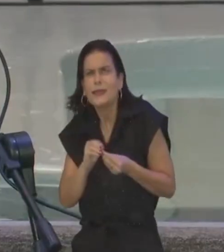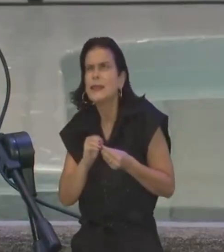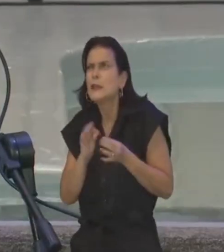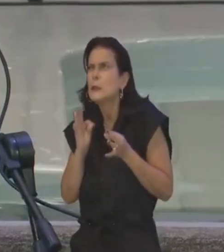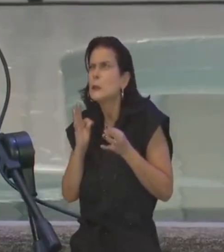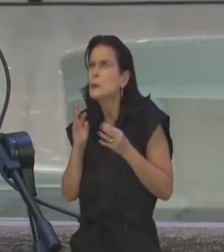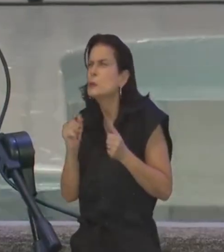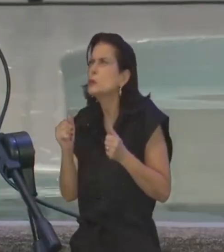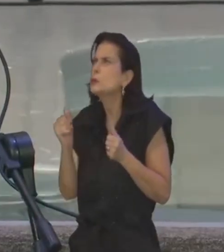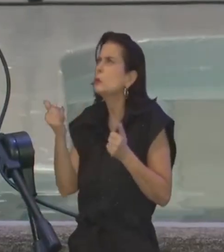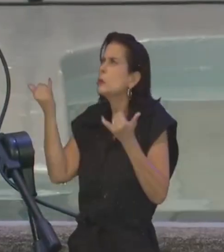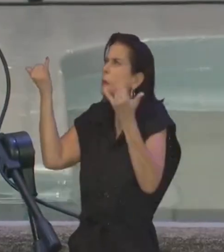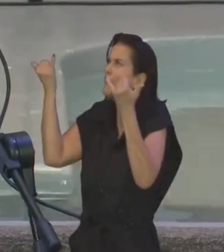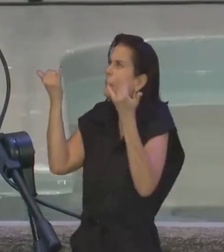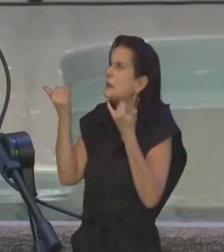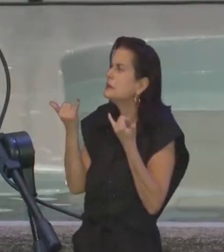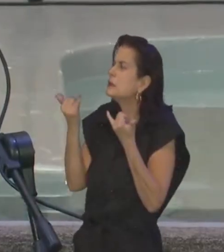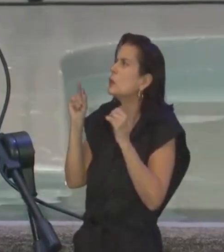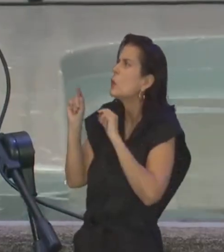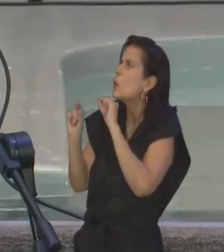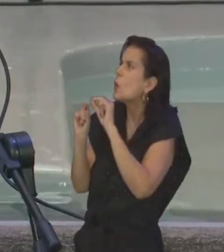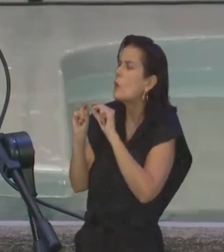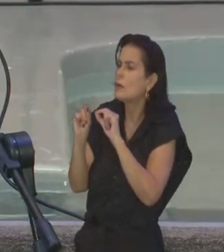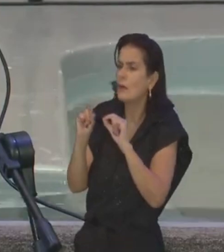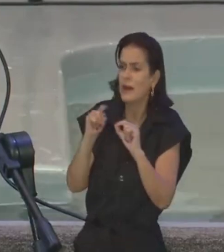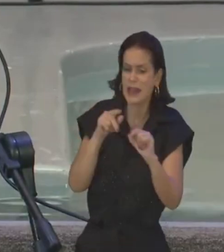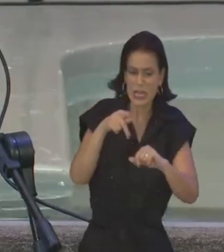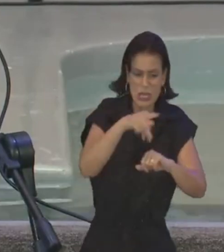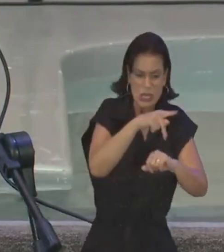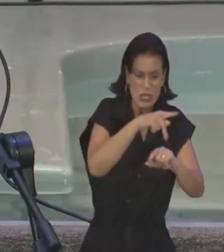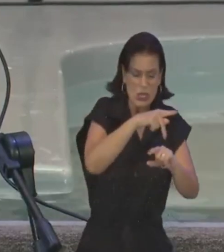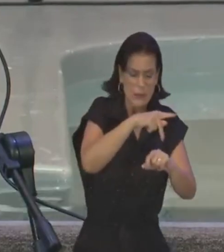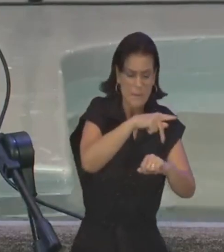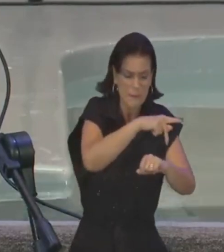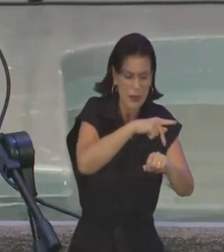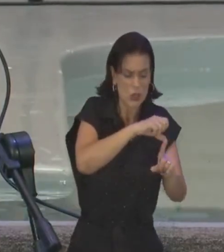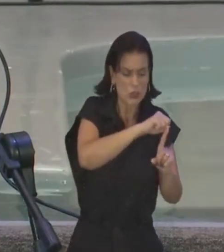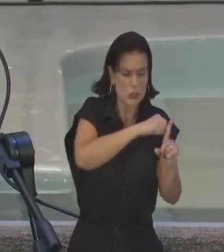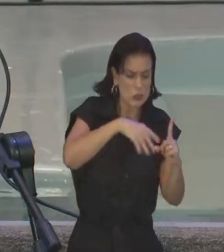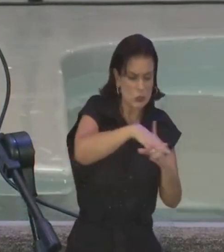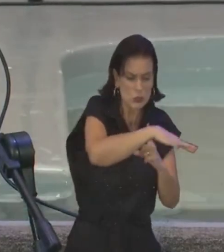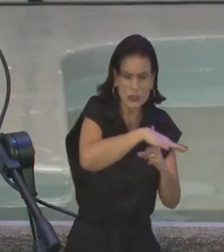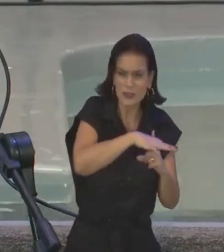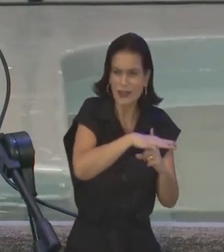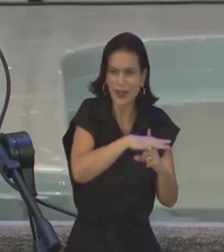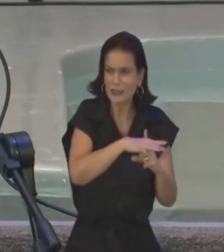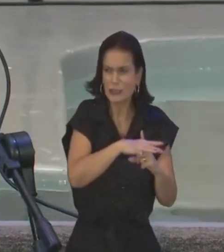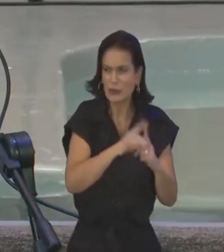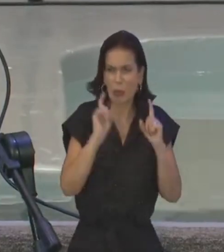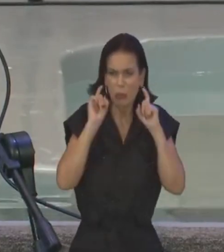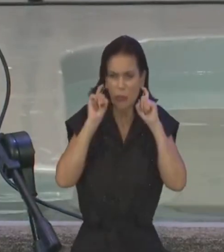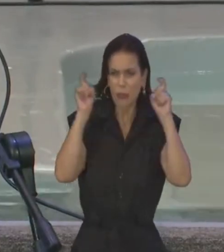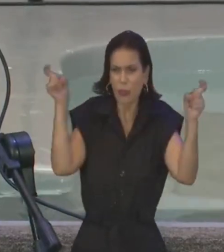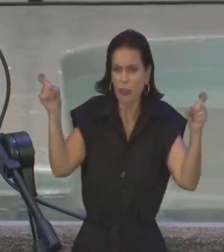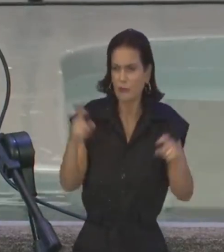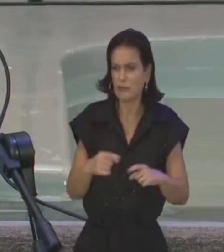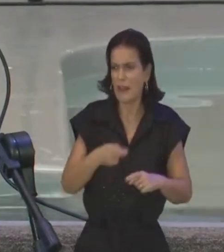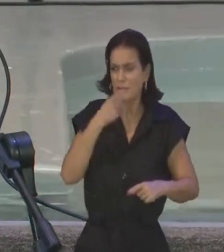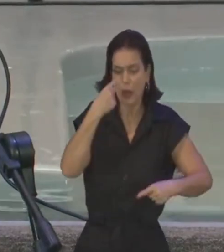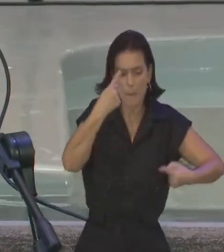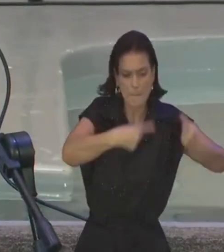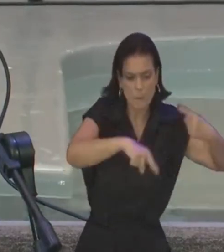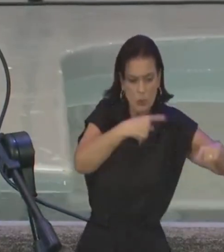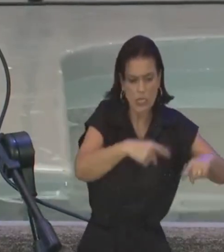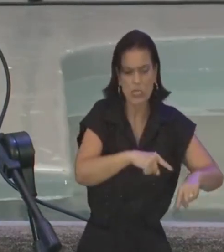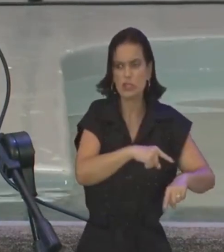compreender a mensagem num mundo que é tão distante falar destas coisas. Falamos de política, falamos